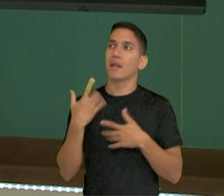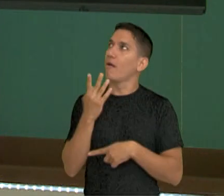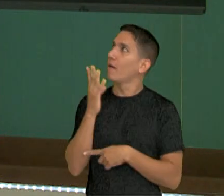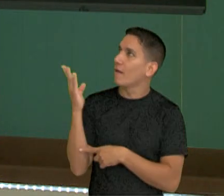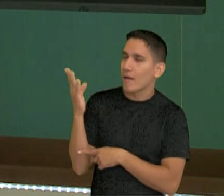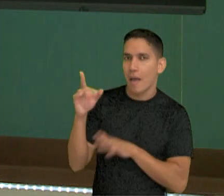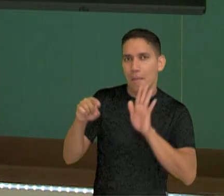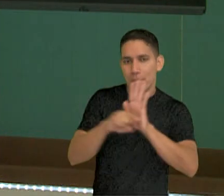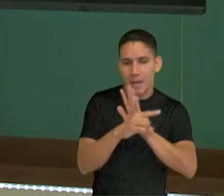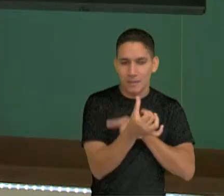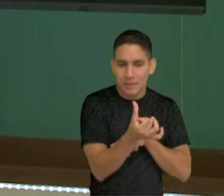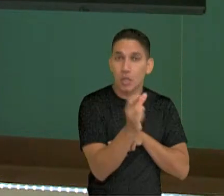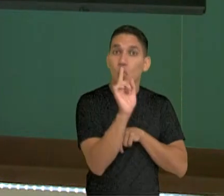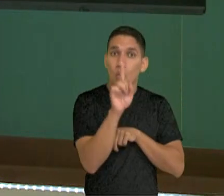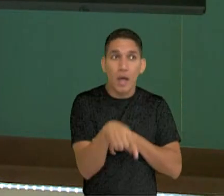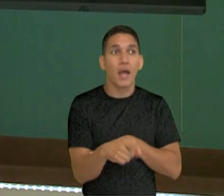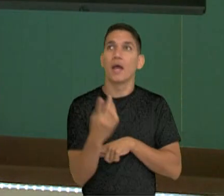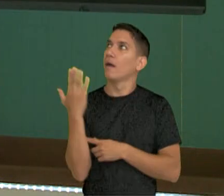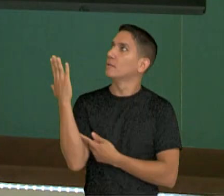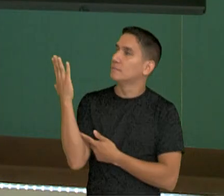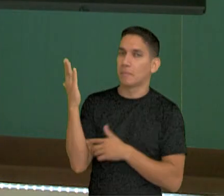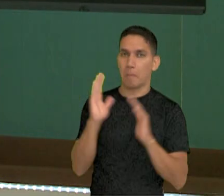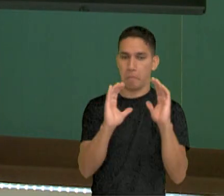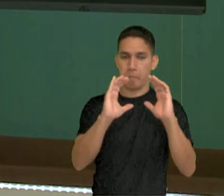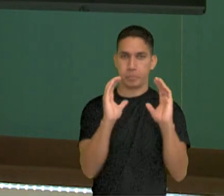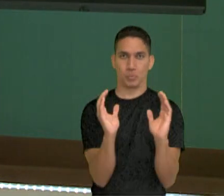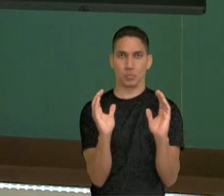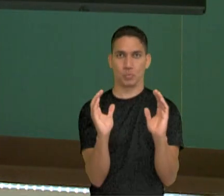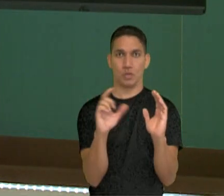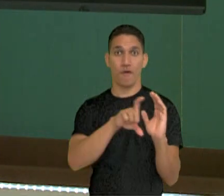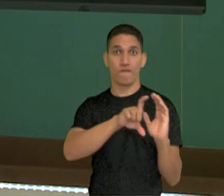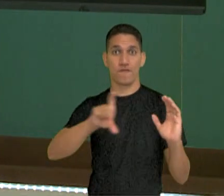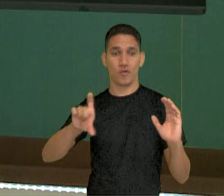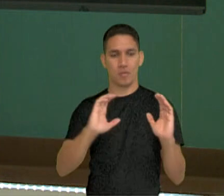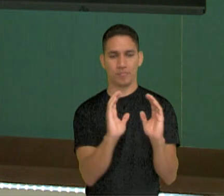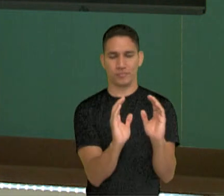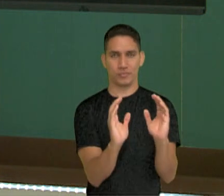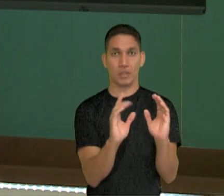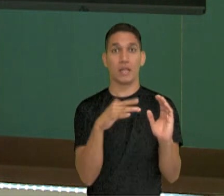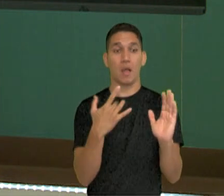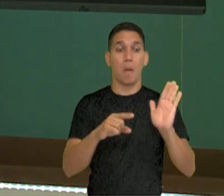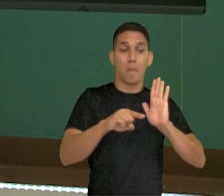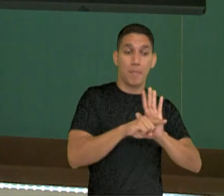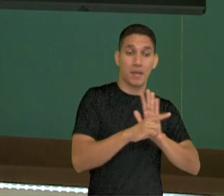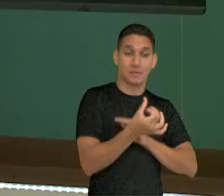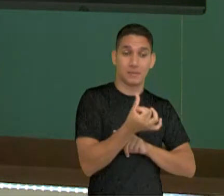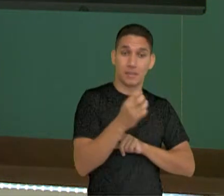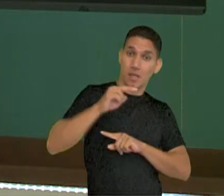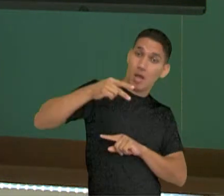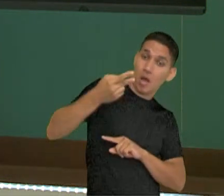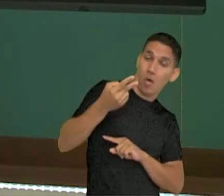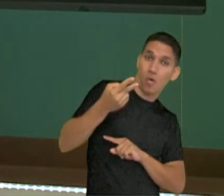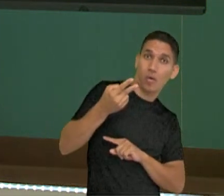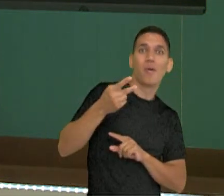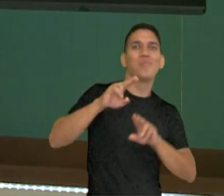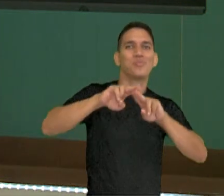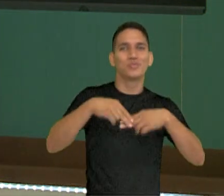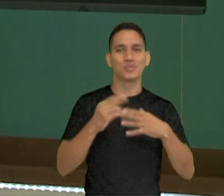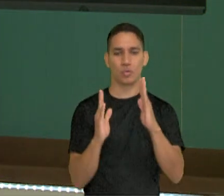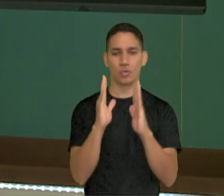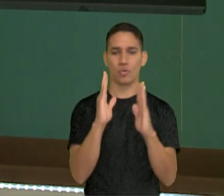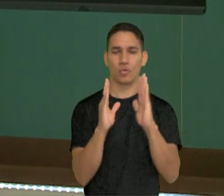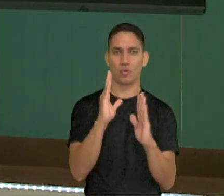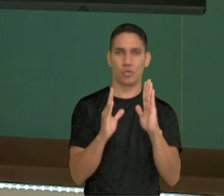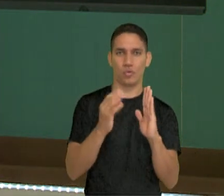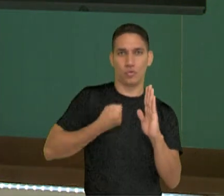6 é exatamente este parte da fórmula aqui. Então, menos 6 ao quadrado. Por isso que a gente falou módulo, né?